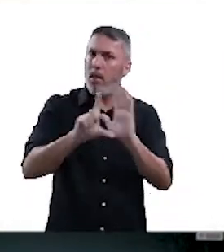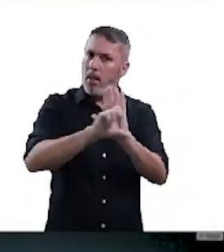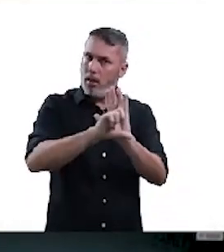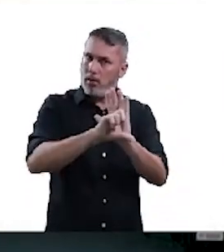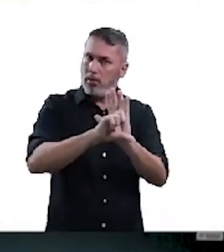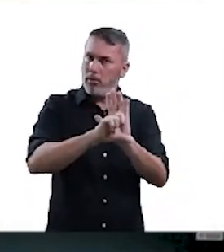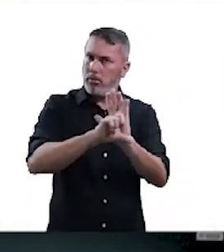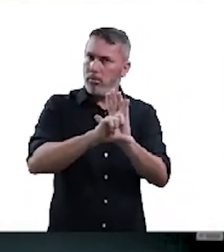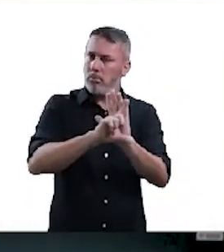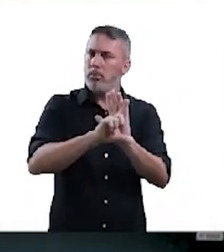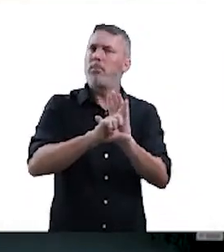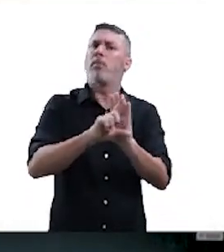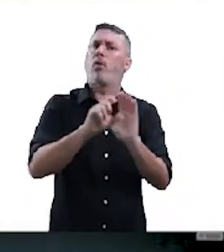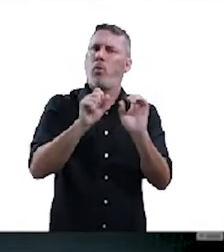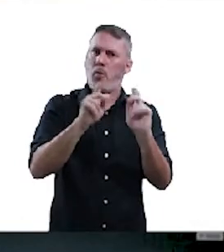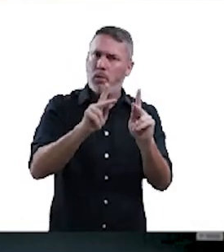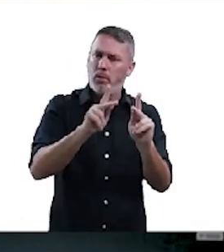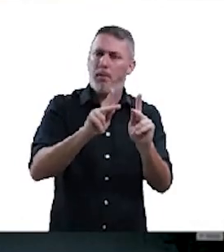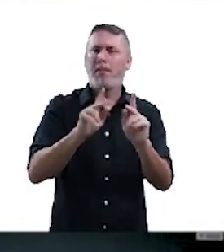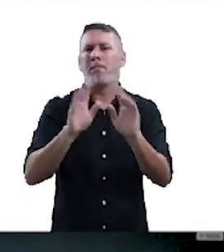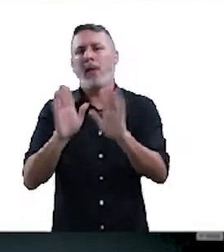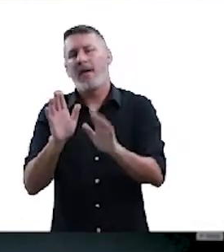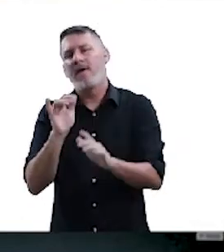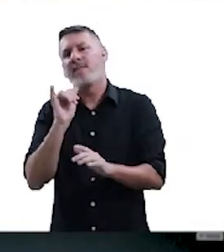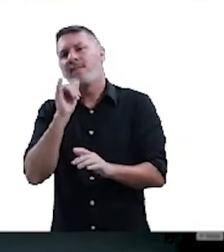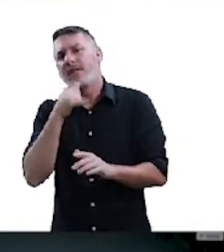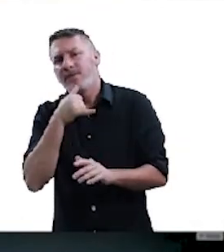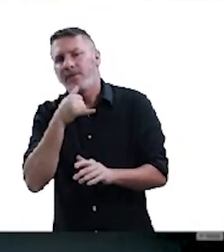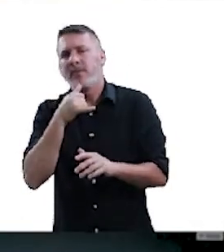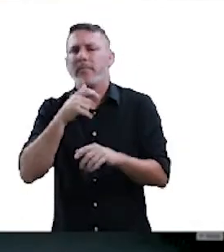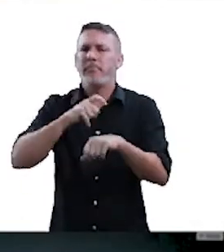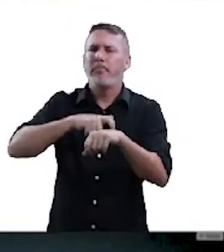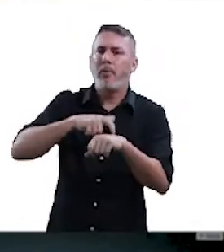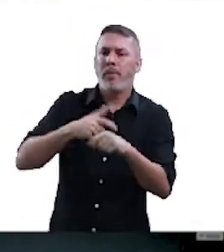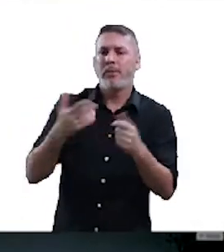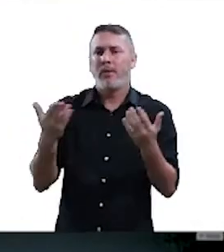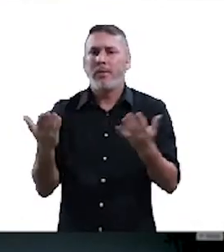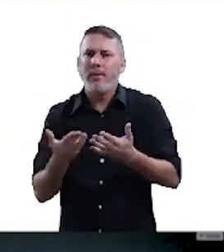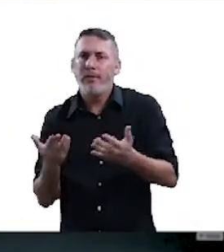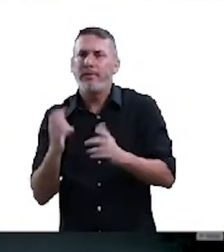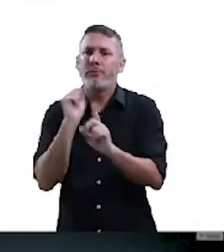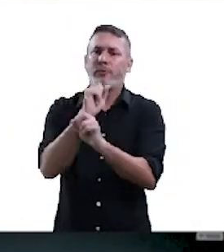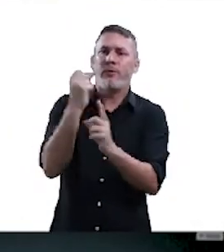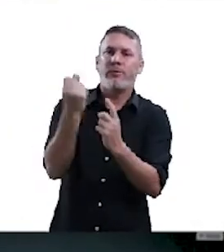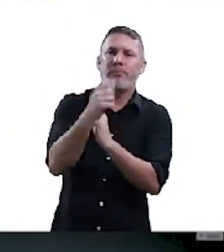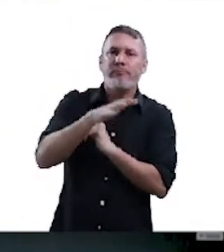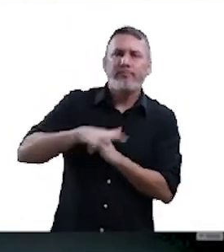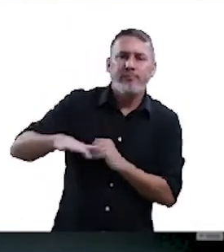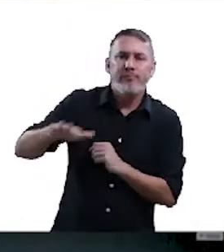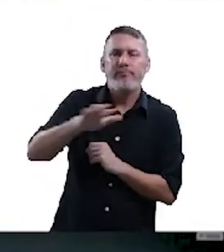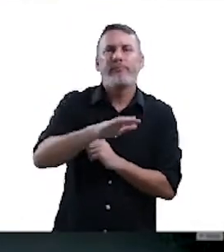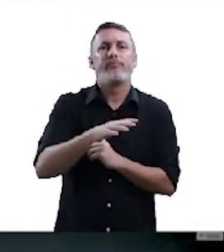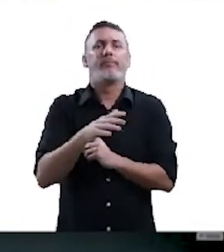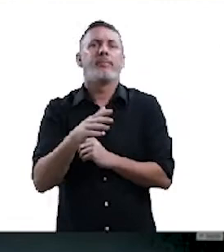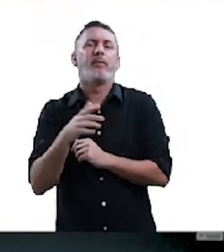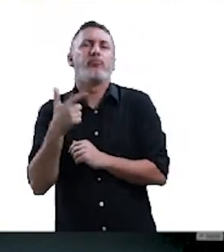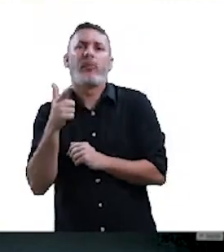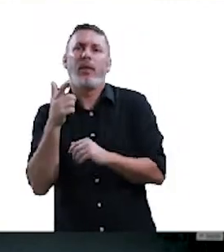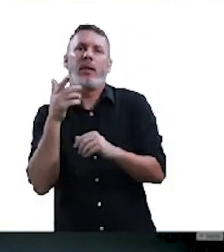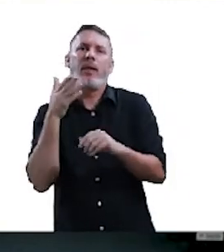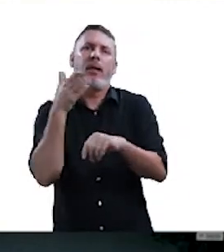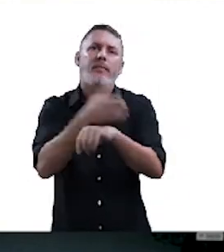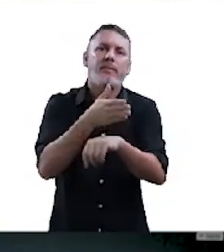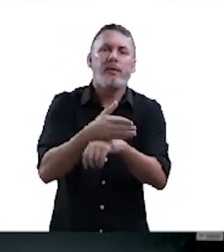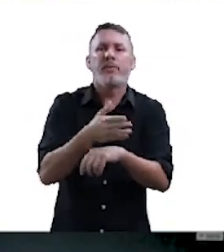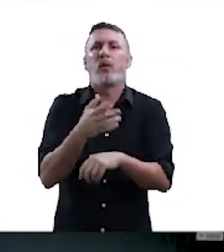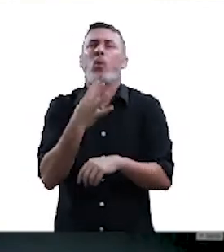ele fundamentou e disse o seguinte, olha, infelizmente, na atualidade, a nossa sociedade não tem direito, não tem acesso a